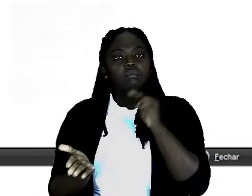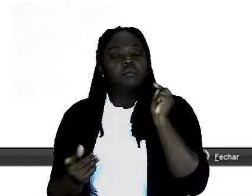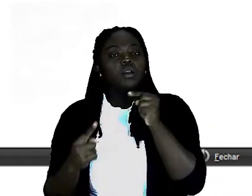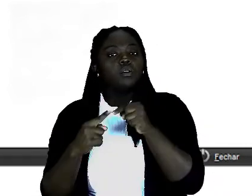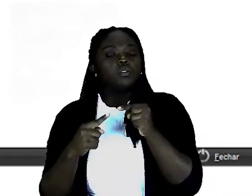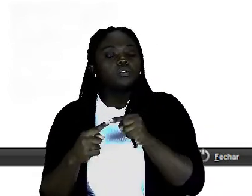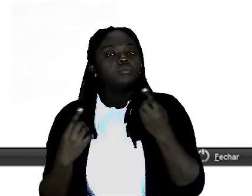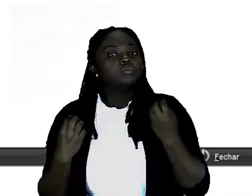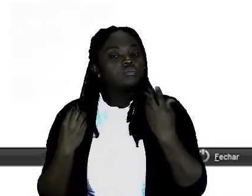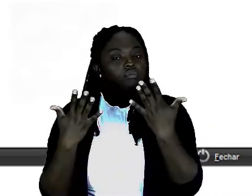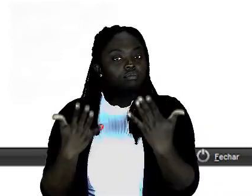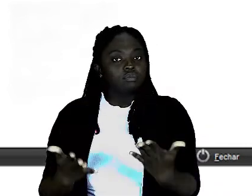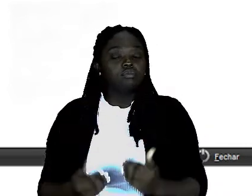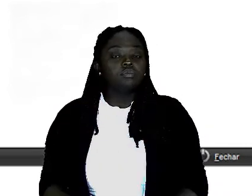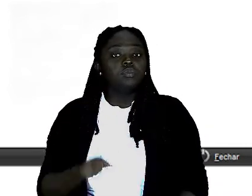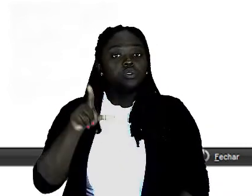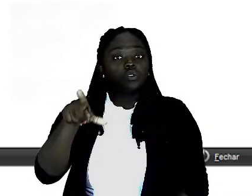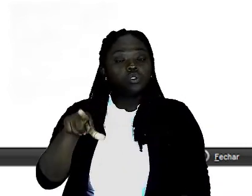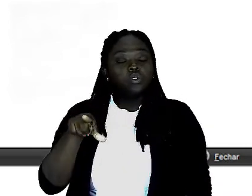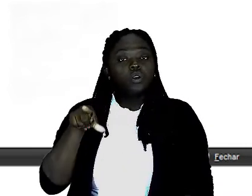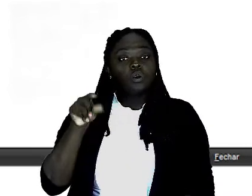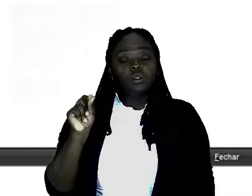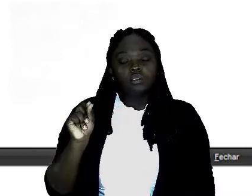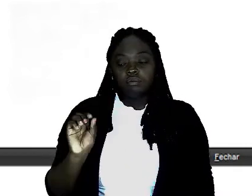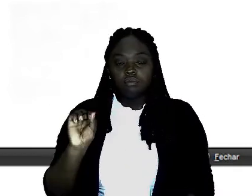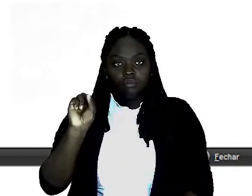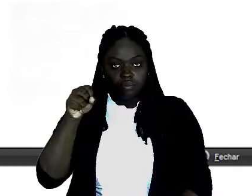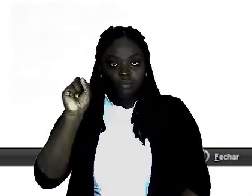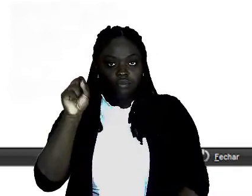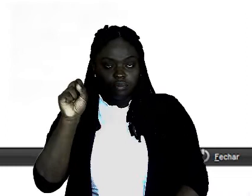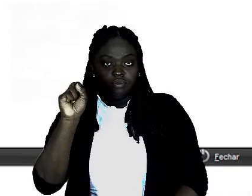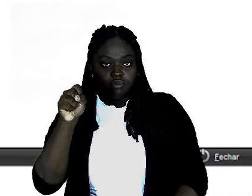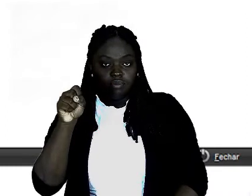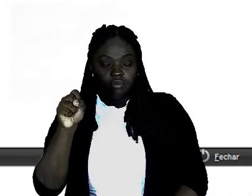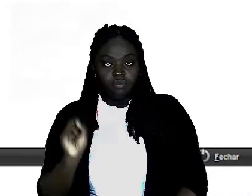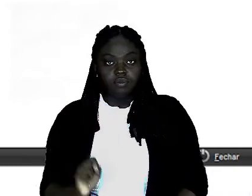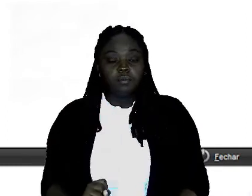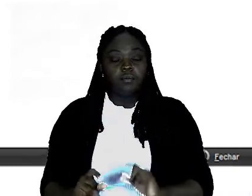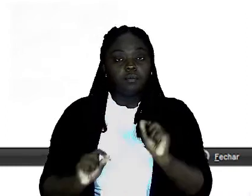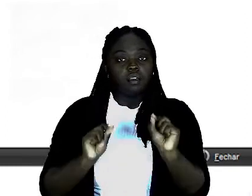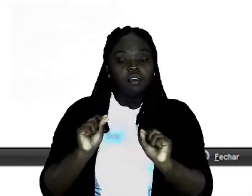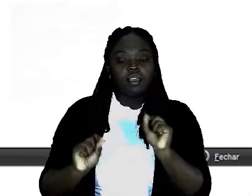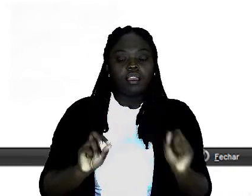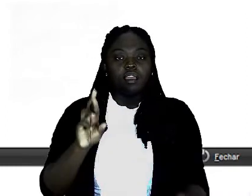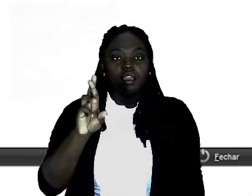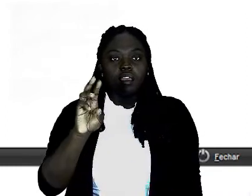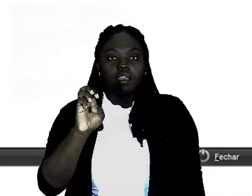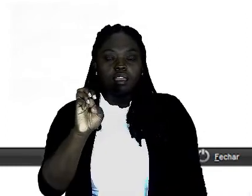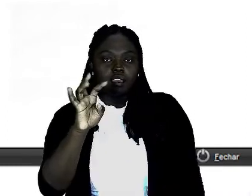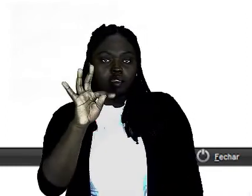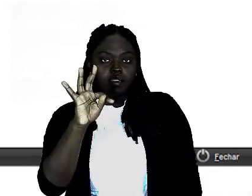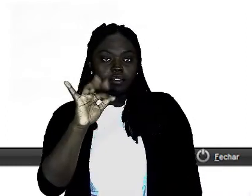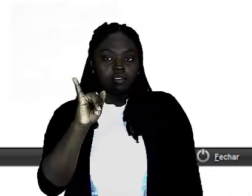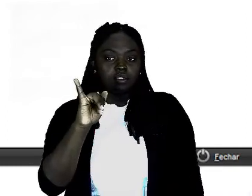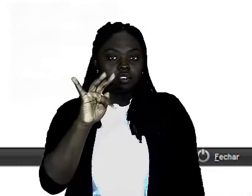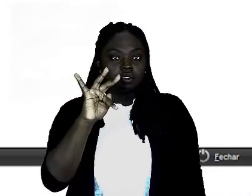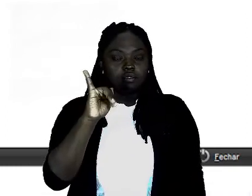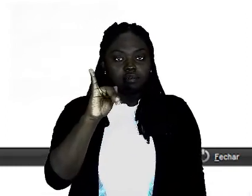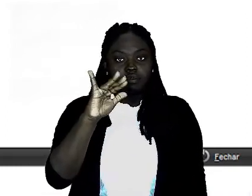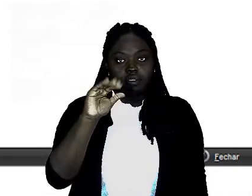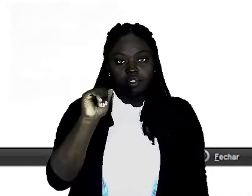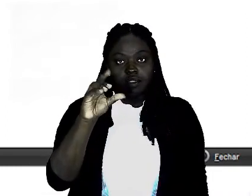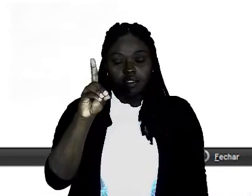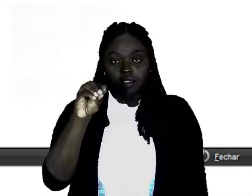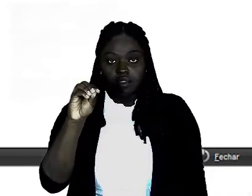e selecione a opção Sim para retificadora. Lembre-se de gravar